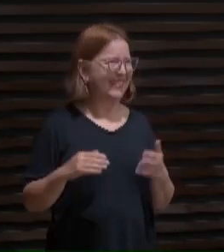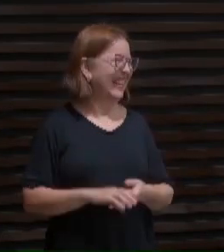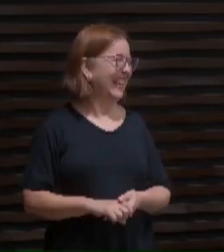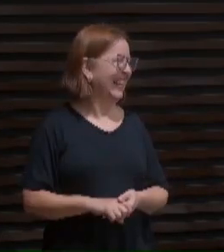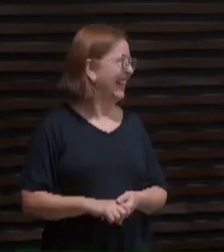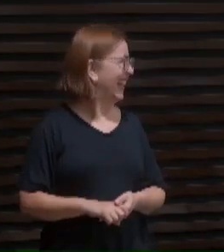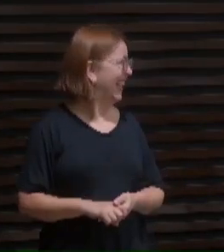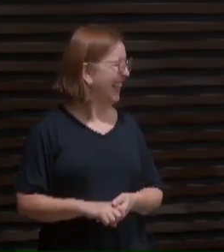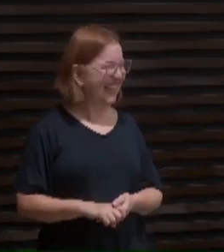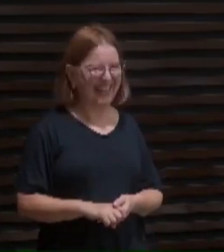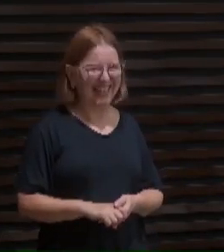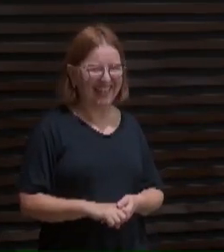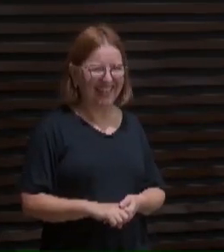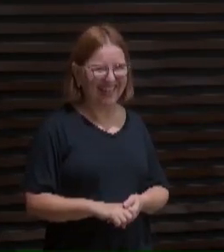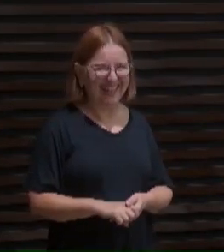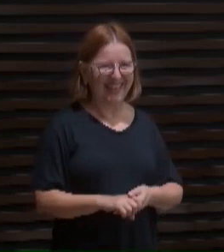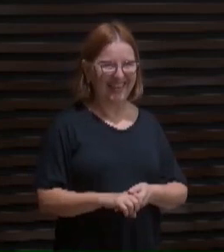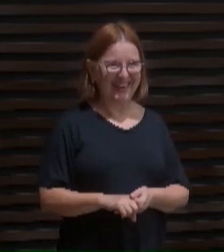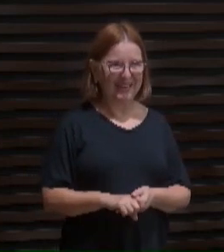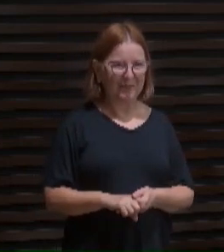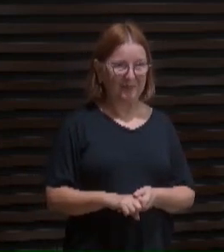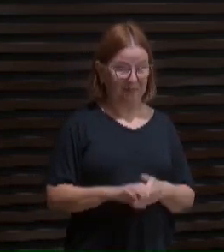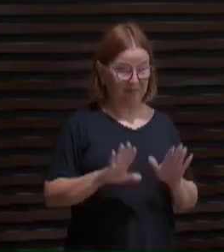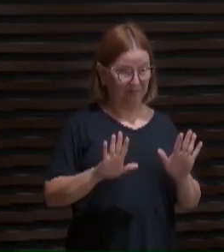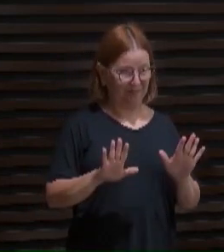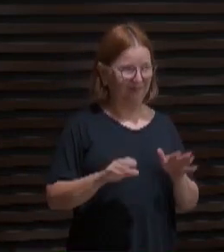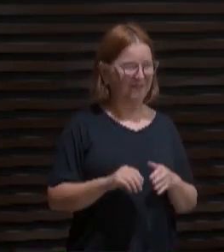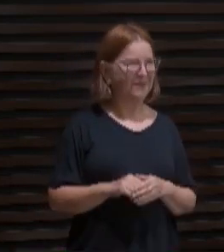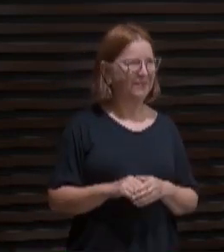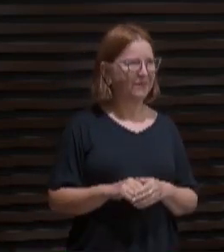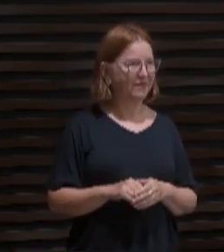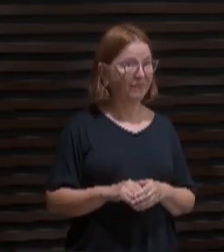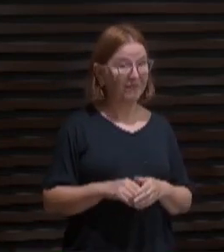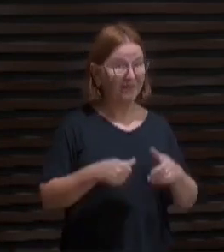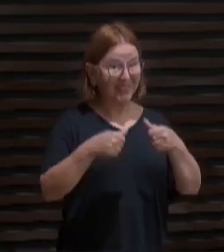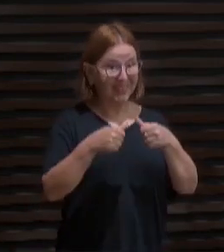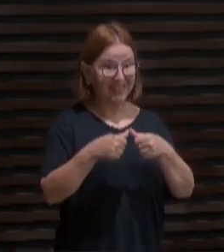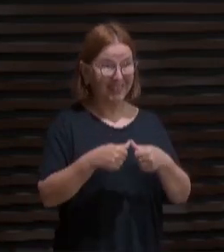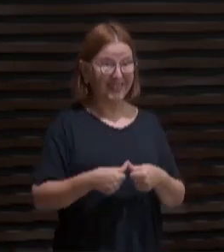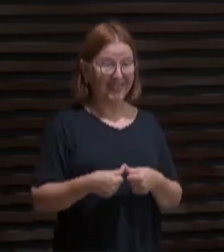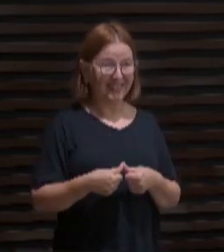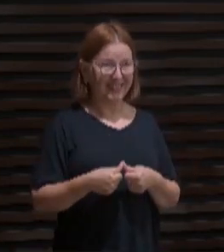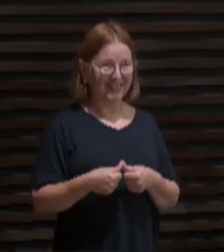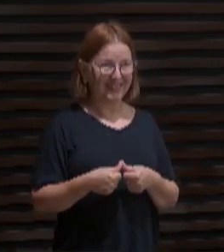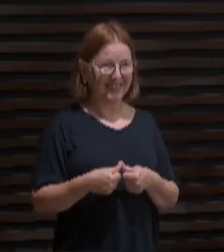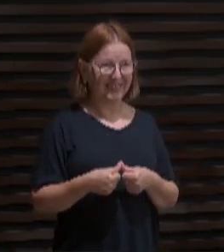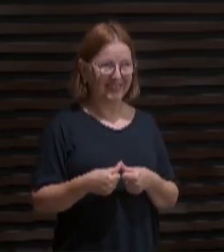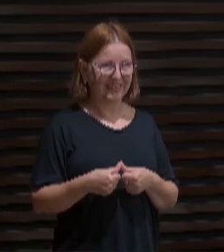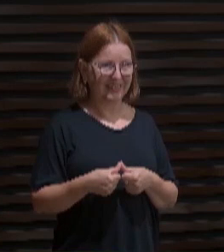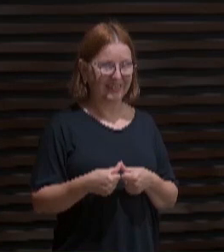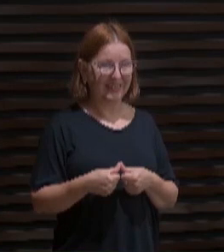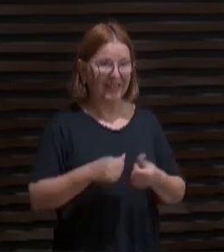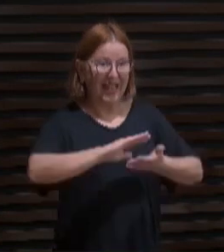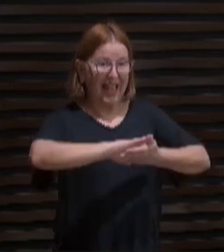De virada. Olha, gente, isto aqui é a